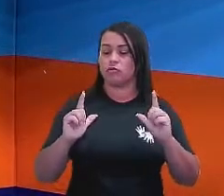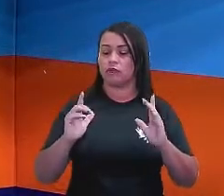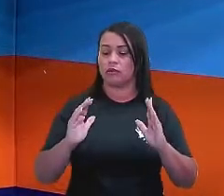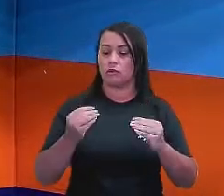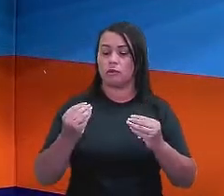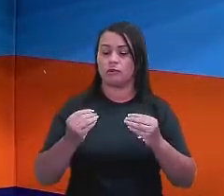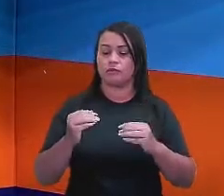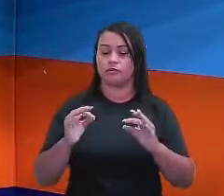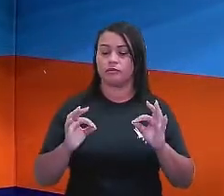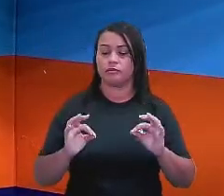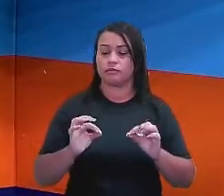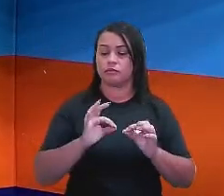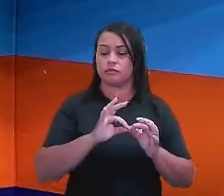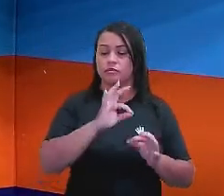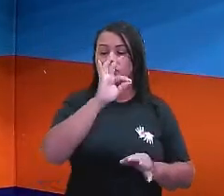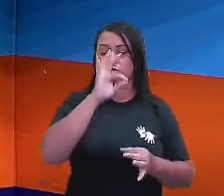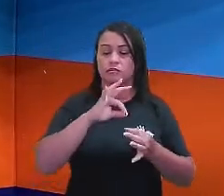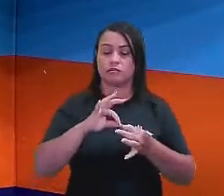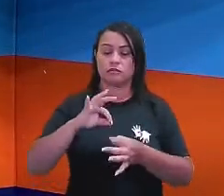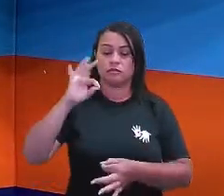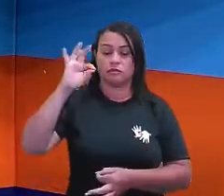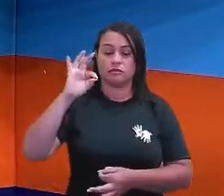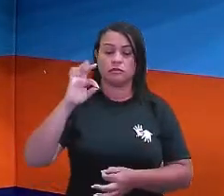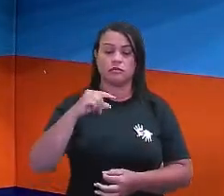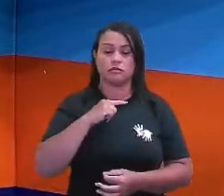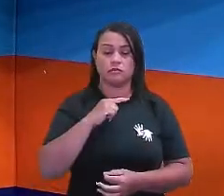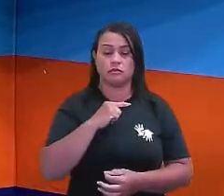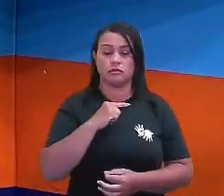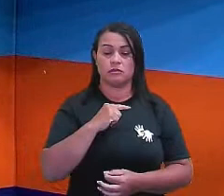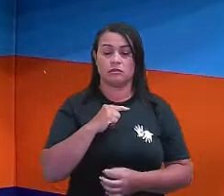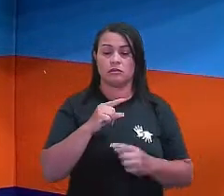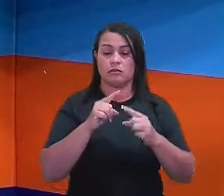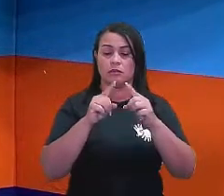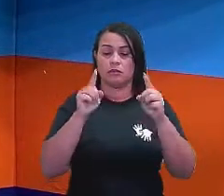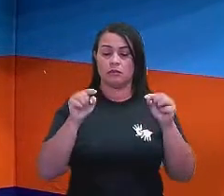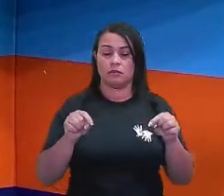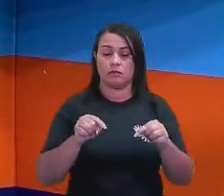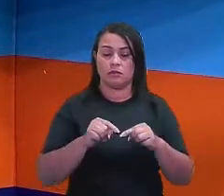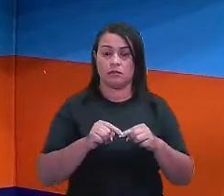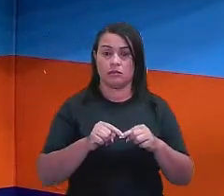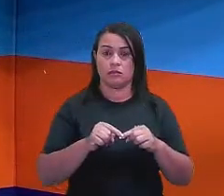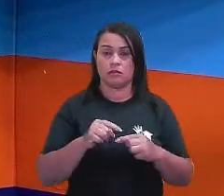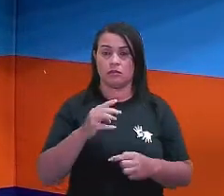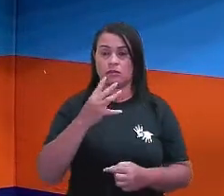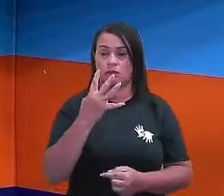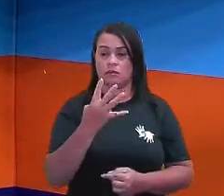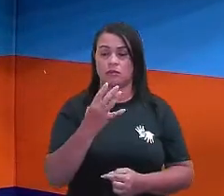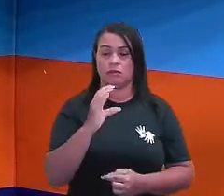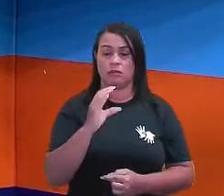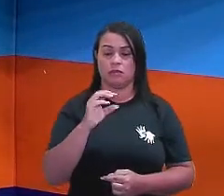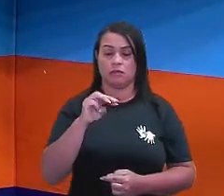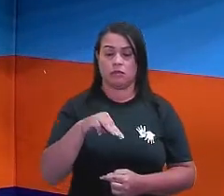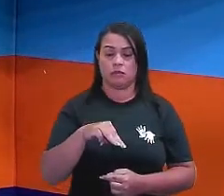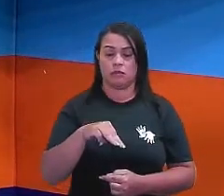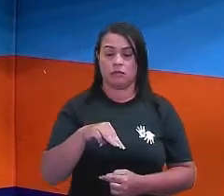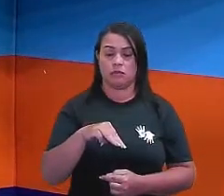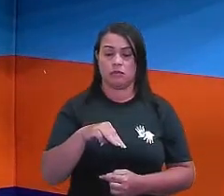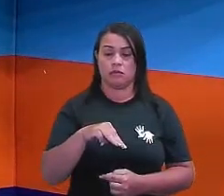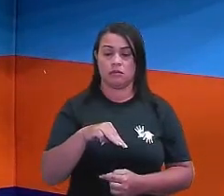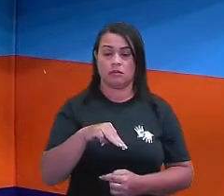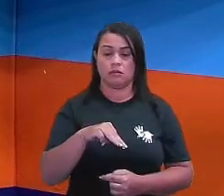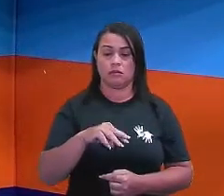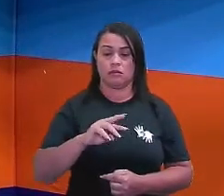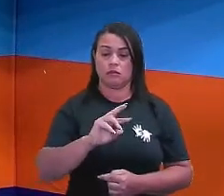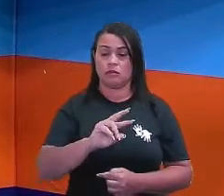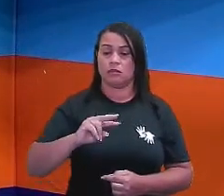de perímetro. Vamos lá. Fui um quadrado com lado igual a 4 centímetros. Duplicaram meu